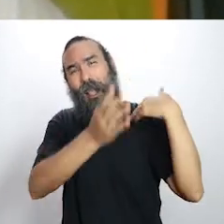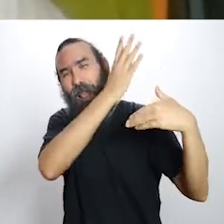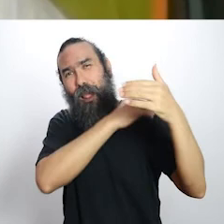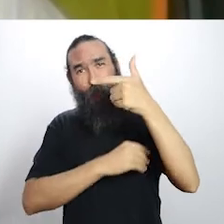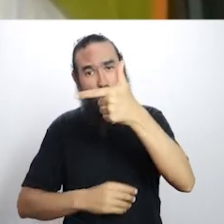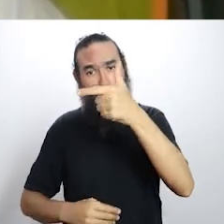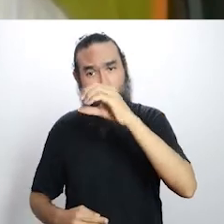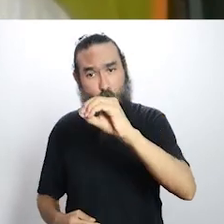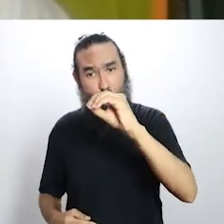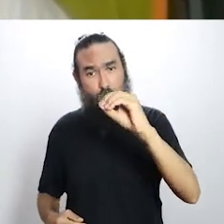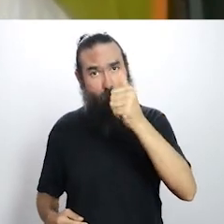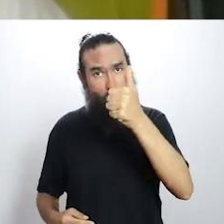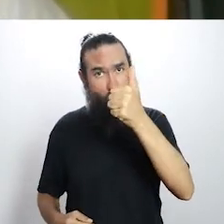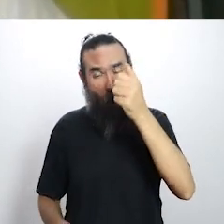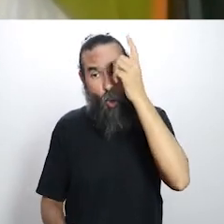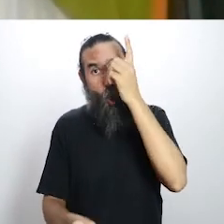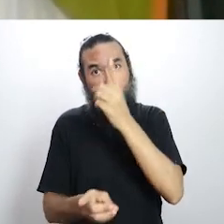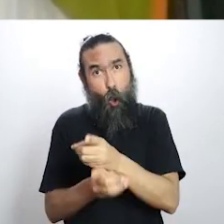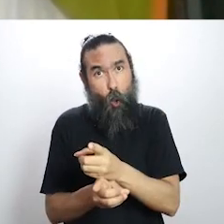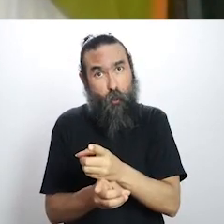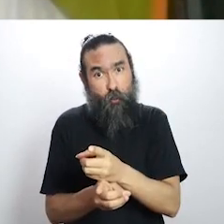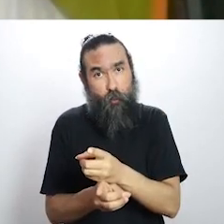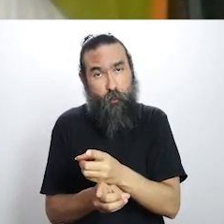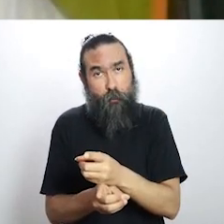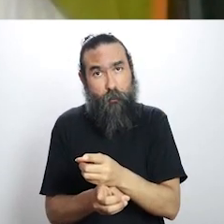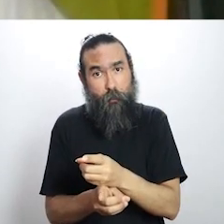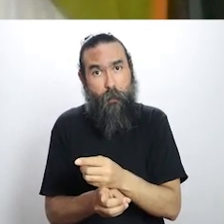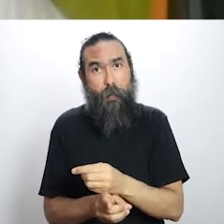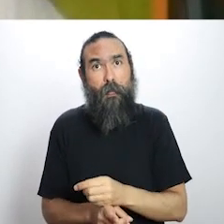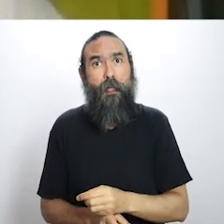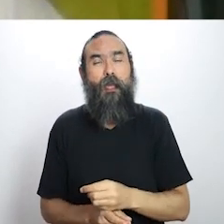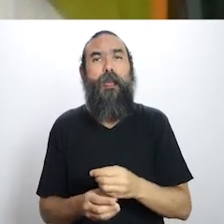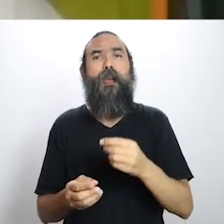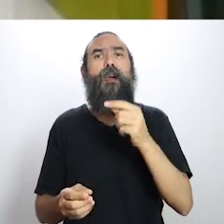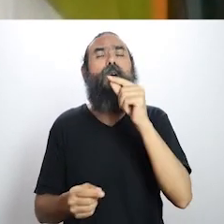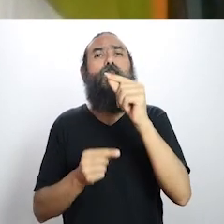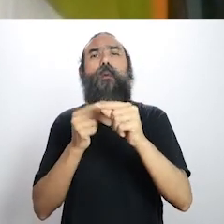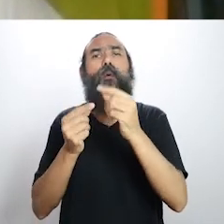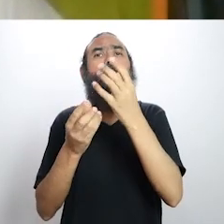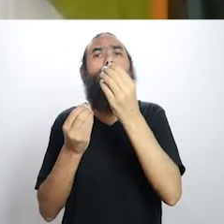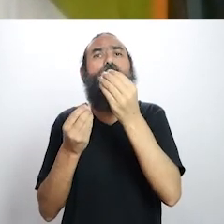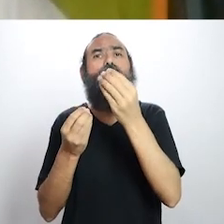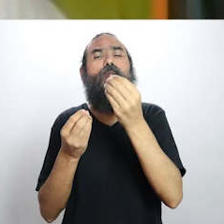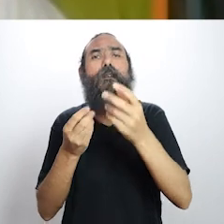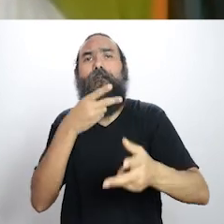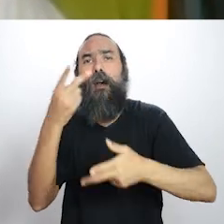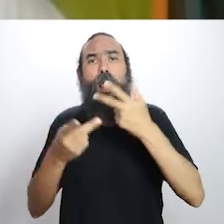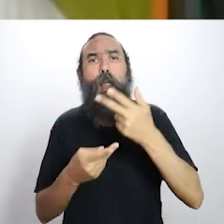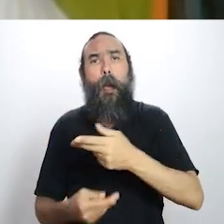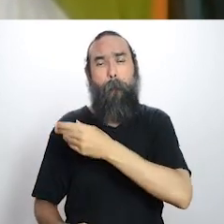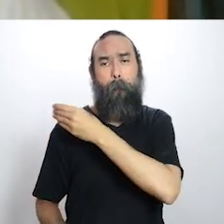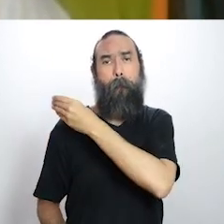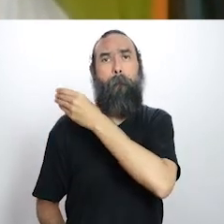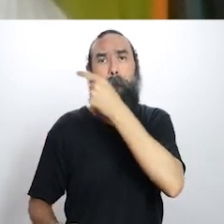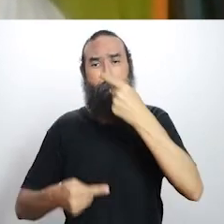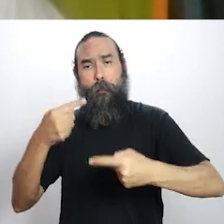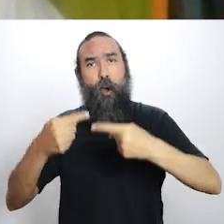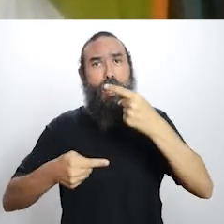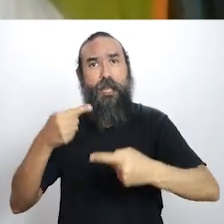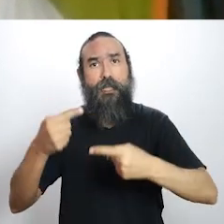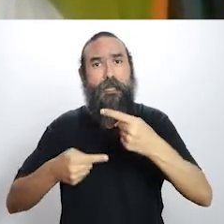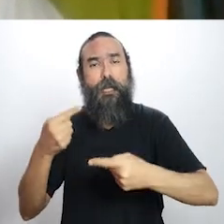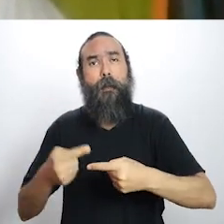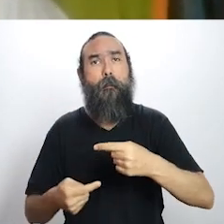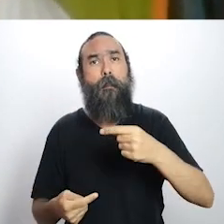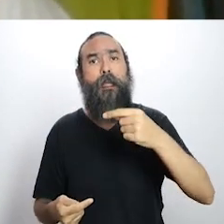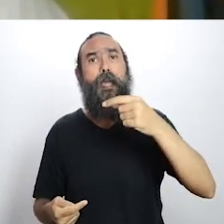2001, ele começa muito pautado na política de patrimônio imaterial. A política é essa